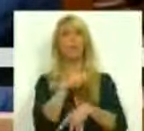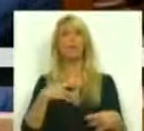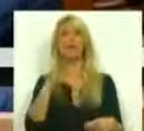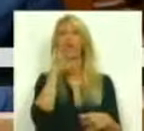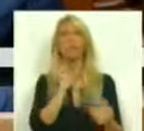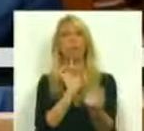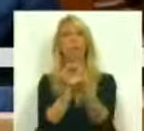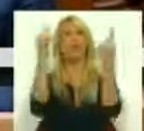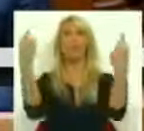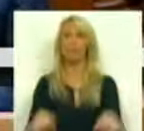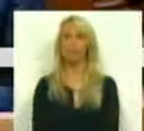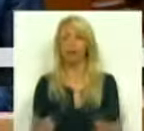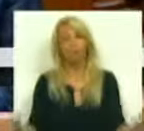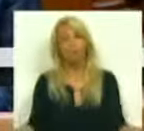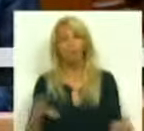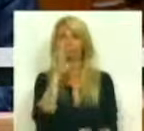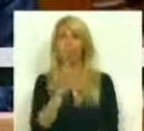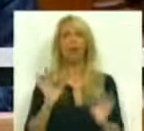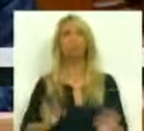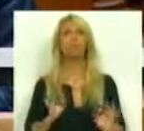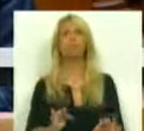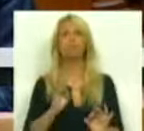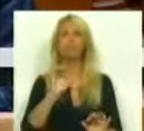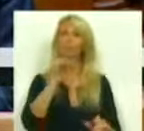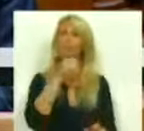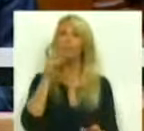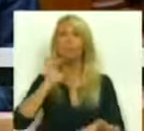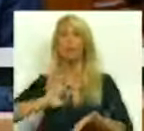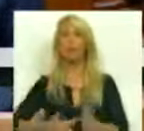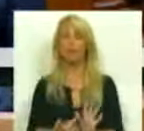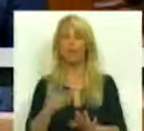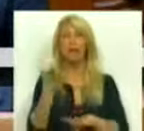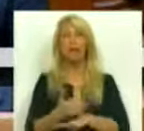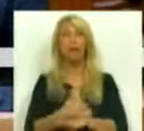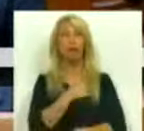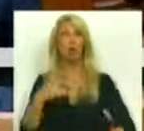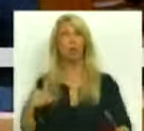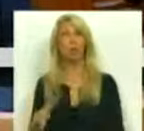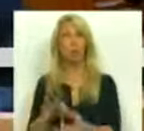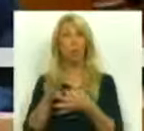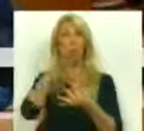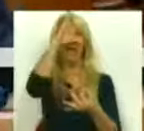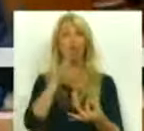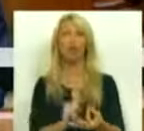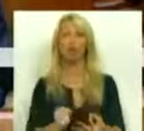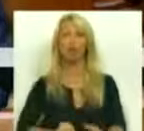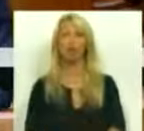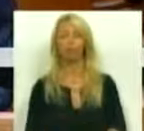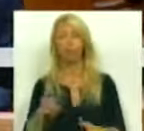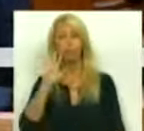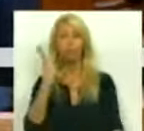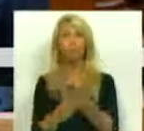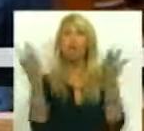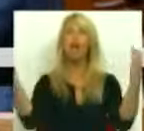assim se concretizando uma promessa essencial no setor da saúde, da coligação e do Governo. Finalmente,